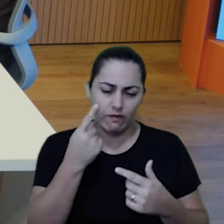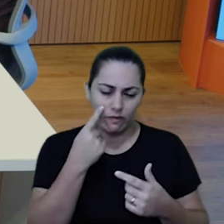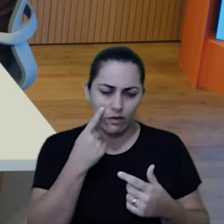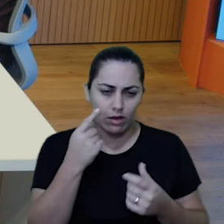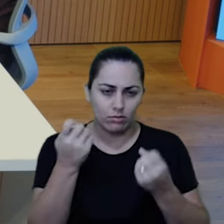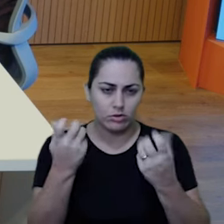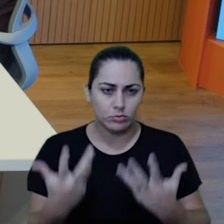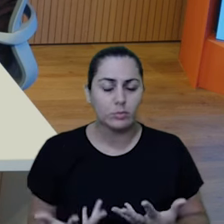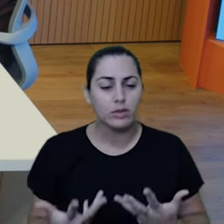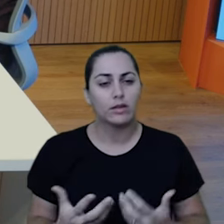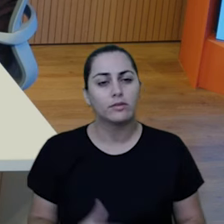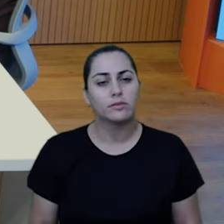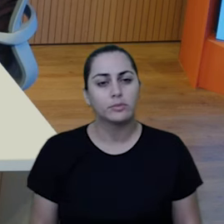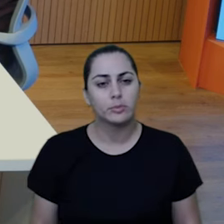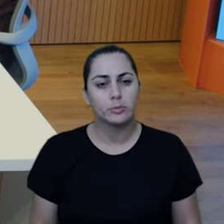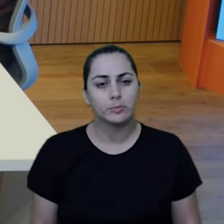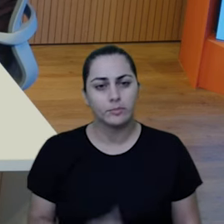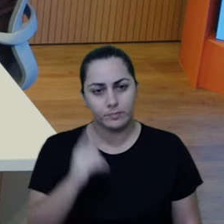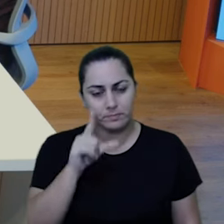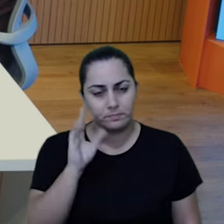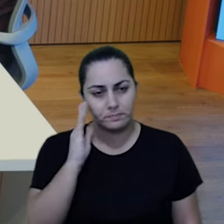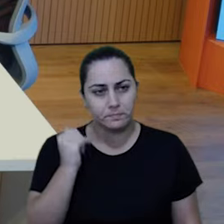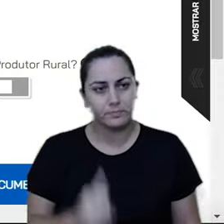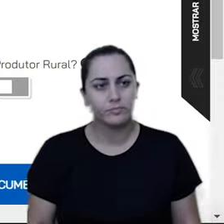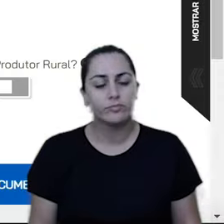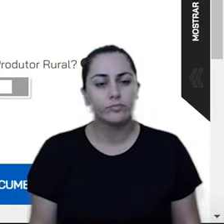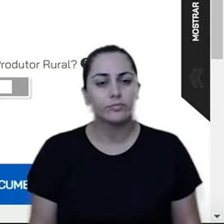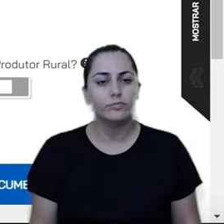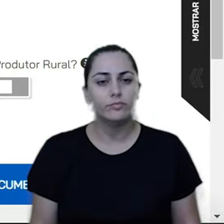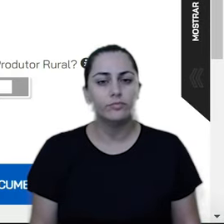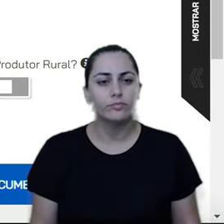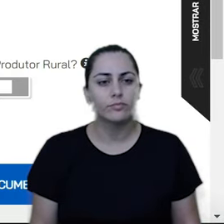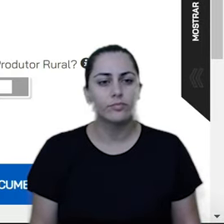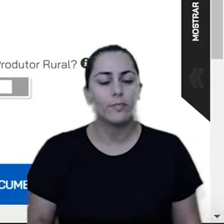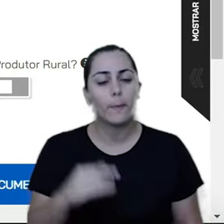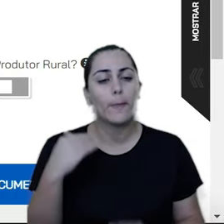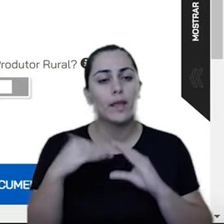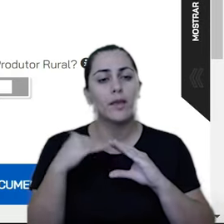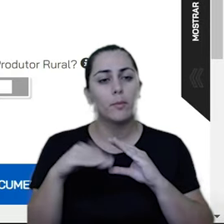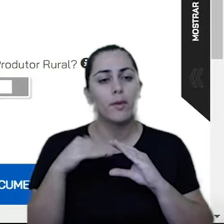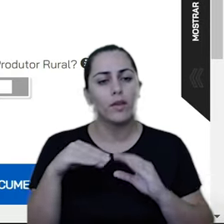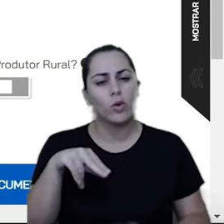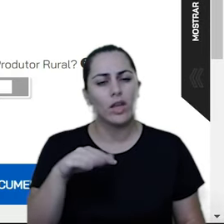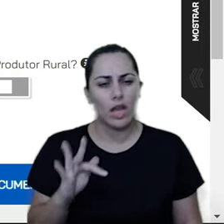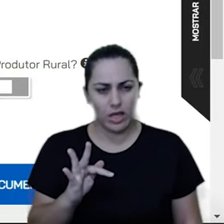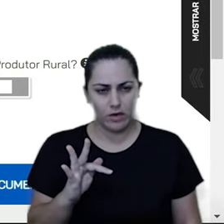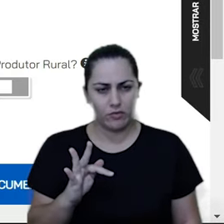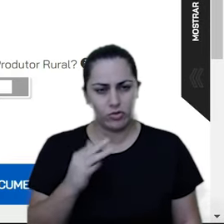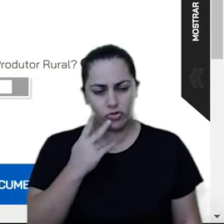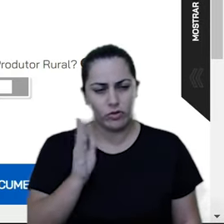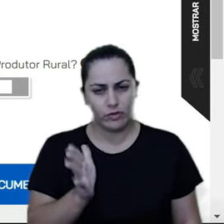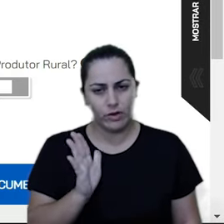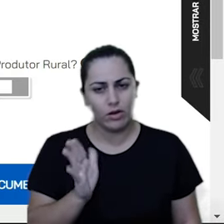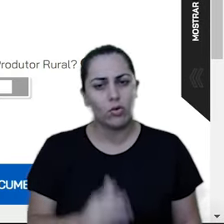receber então vocês vão ter lá um canal um caminho legal aqui é o e-mail do destinatário da nota fiscal que é a pergunta